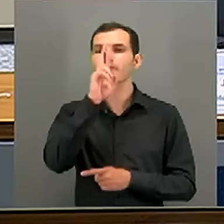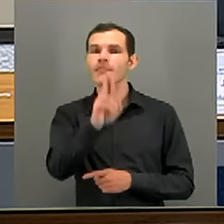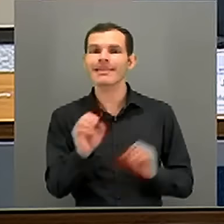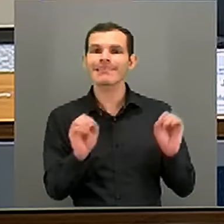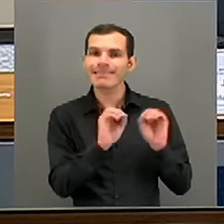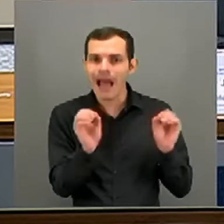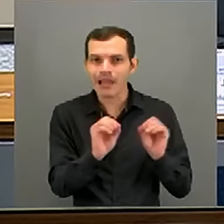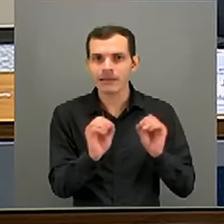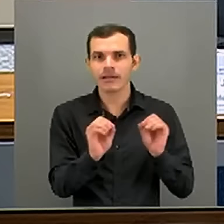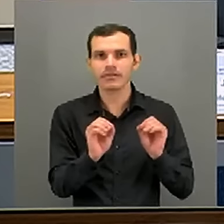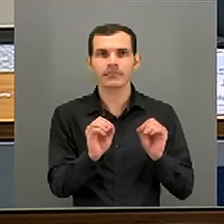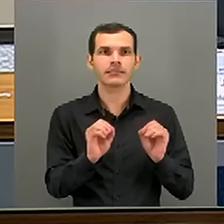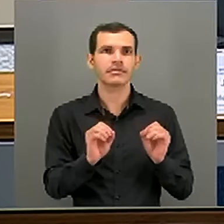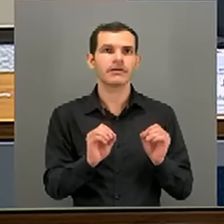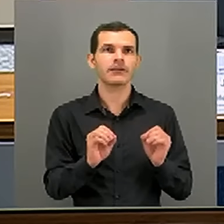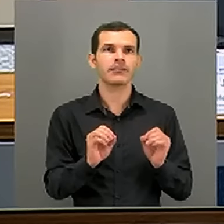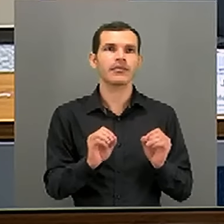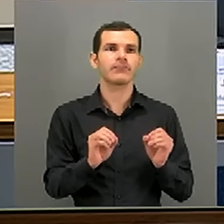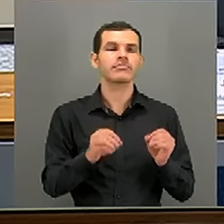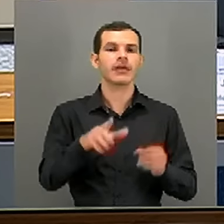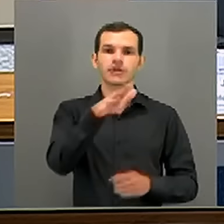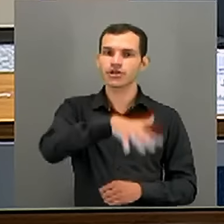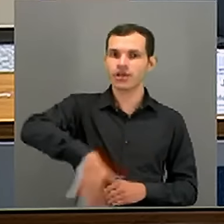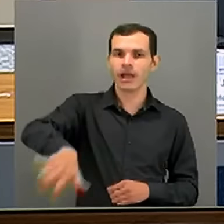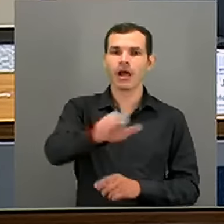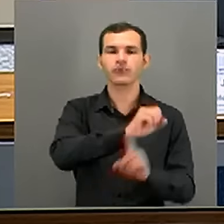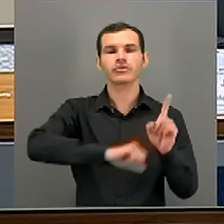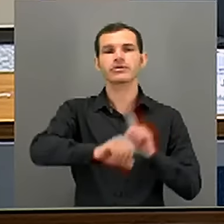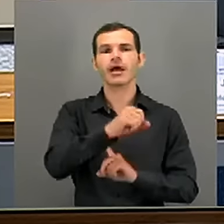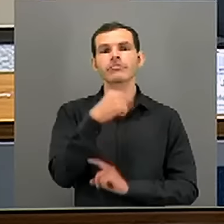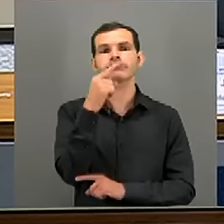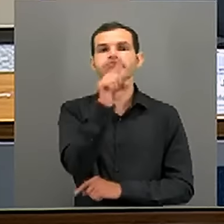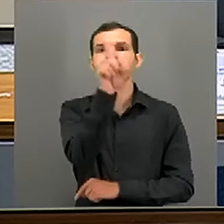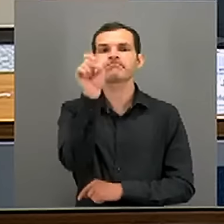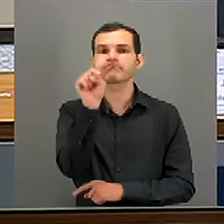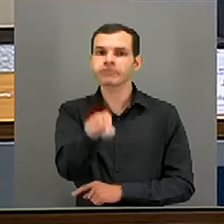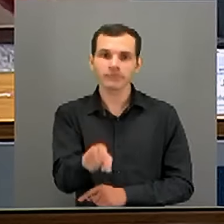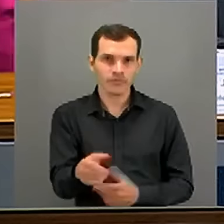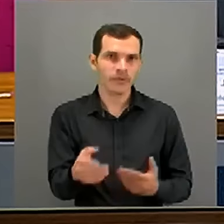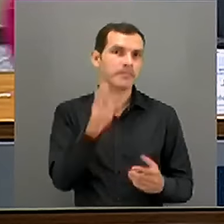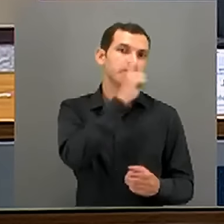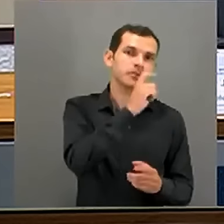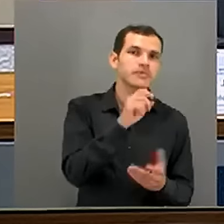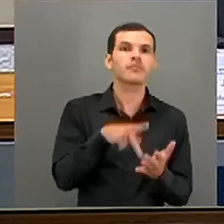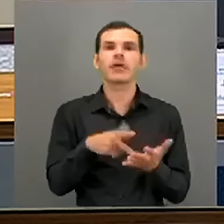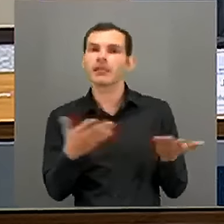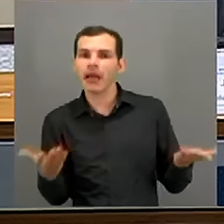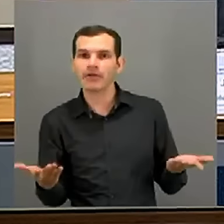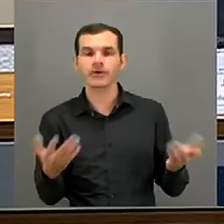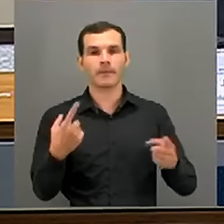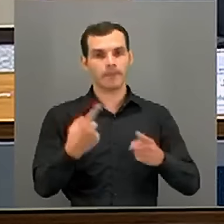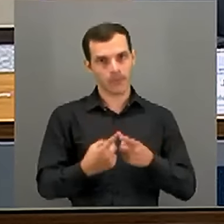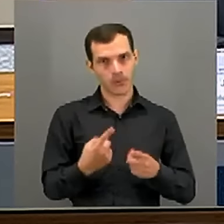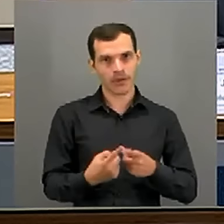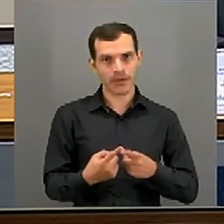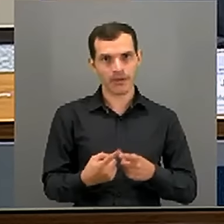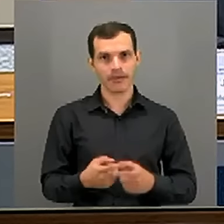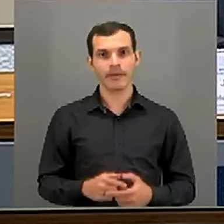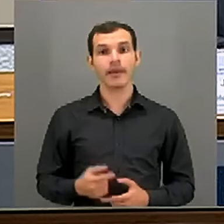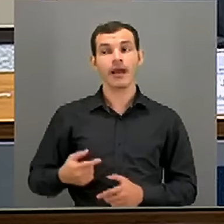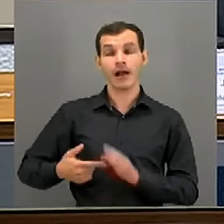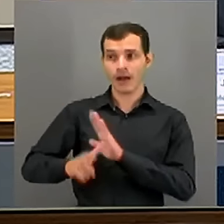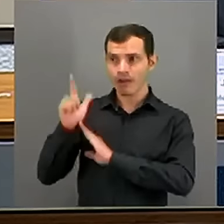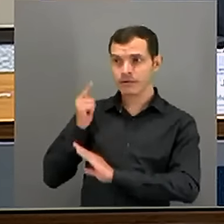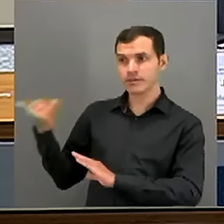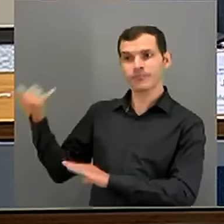nada, o senhor deixa uma dúvida para toda a sociedade brasileira. Se é mentira ou verdade. Porque lá para mim o senhor falou que é tudo